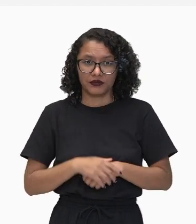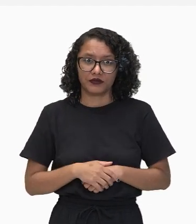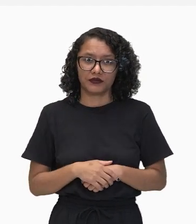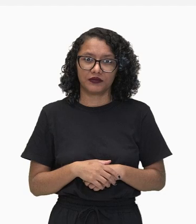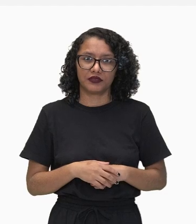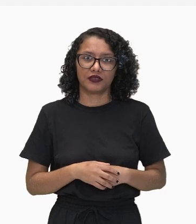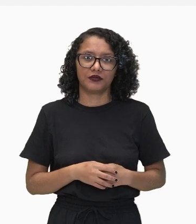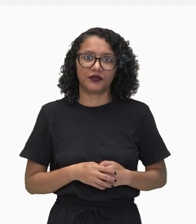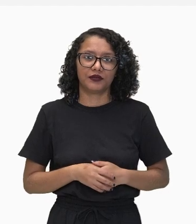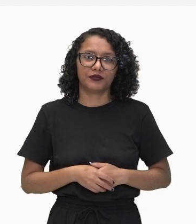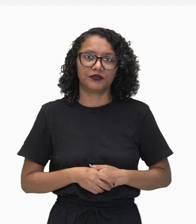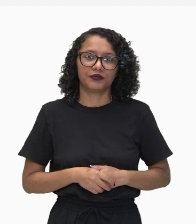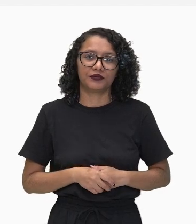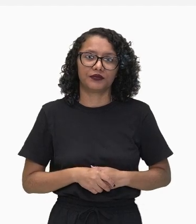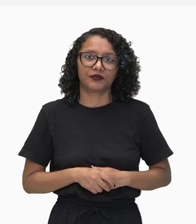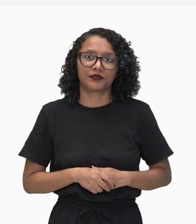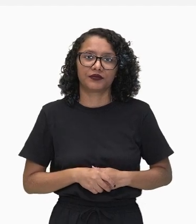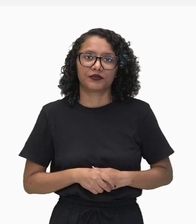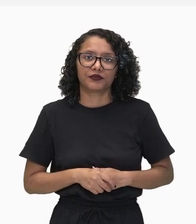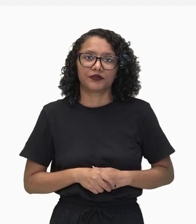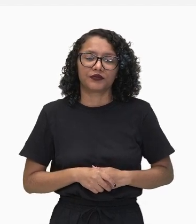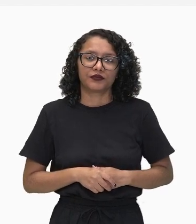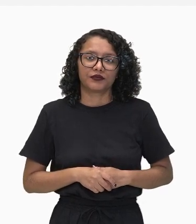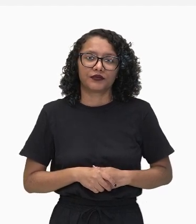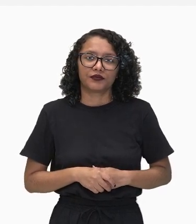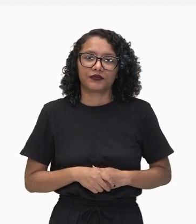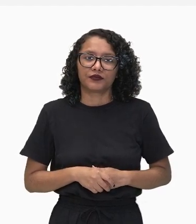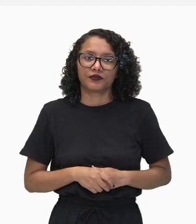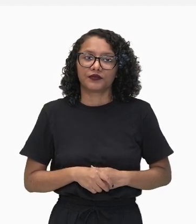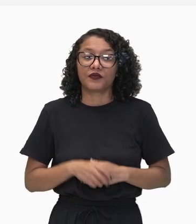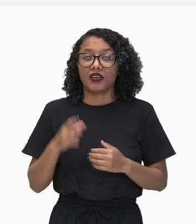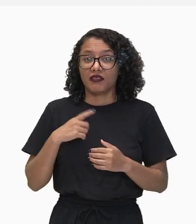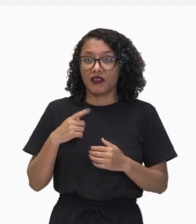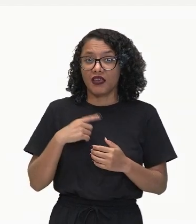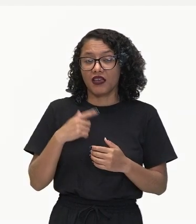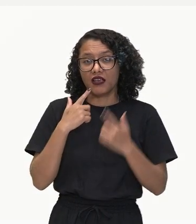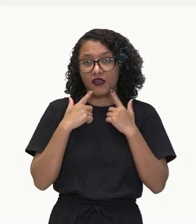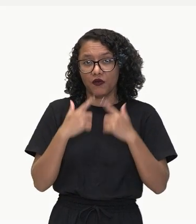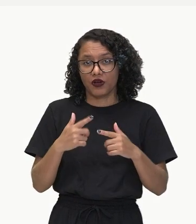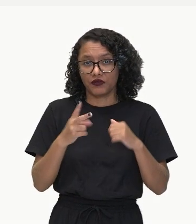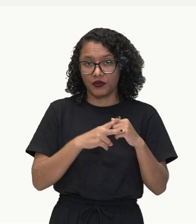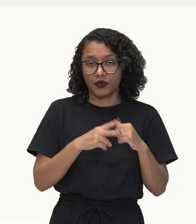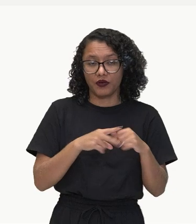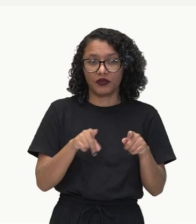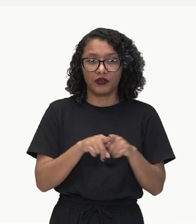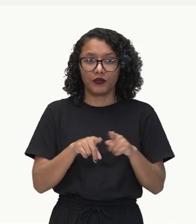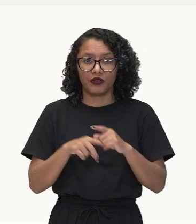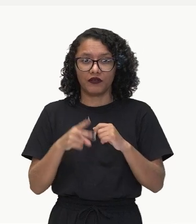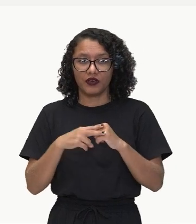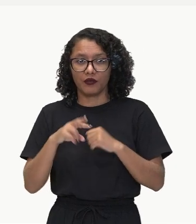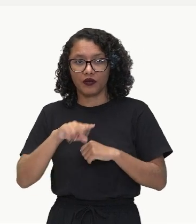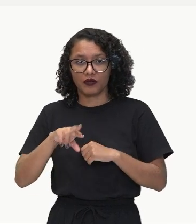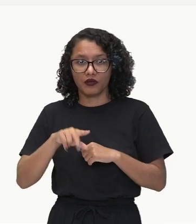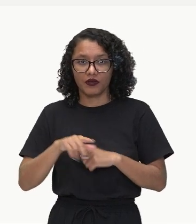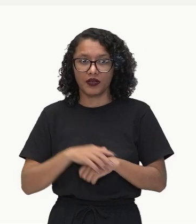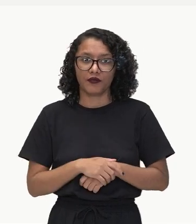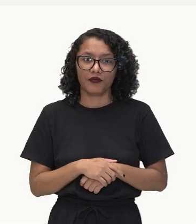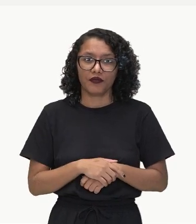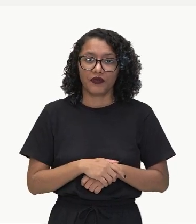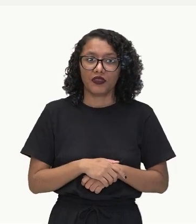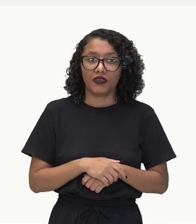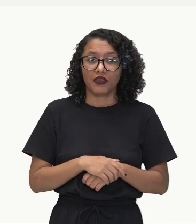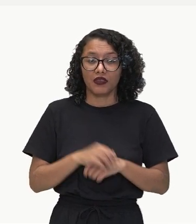verbal, linguagem não verbal. Temos aqui na primeira tirinha chama-se